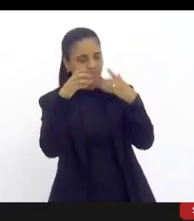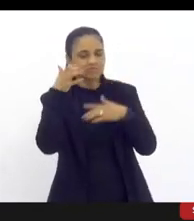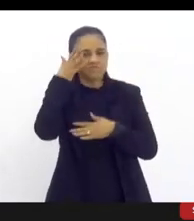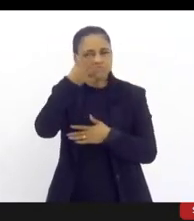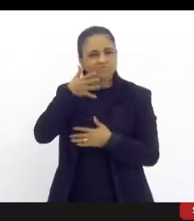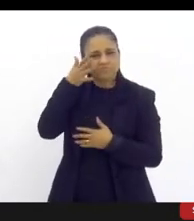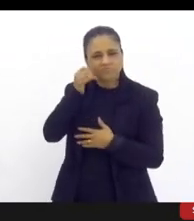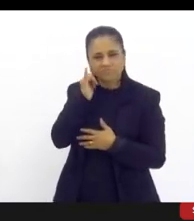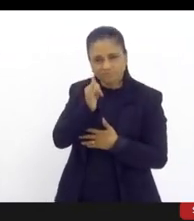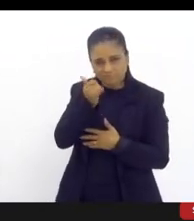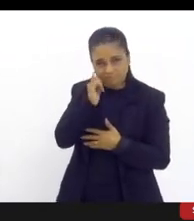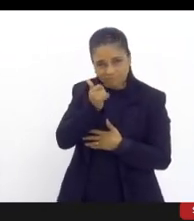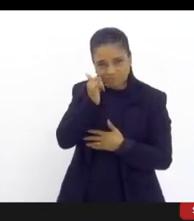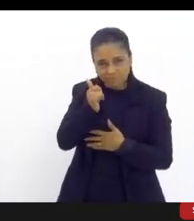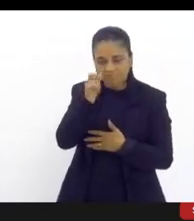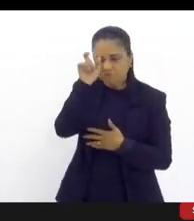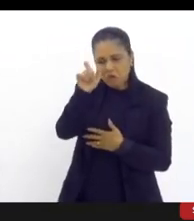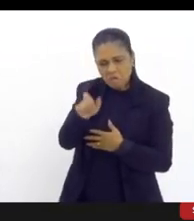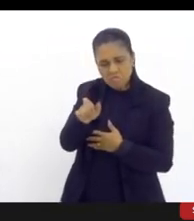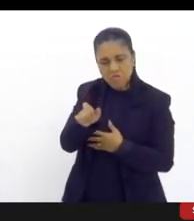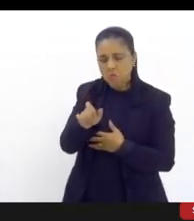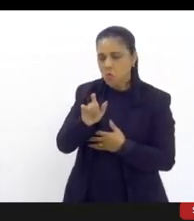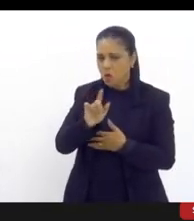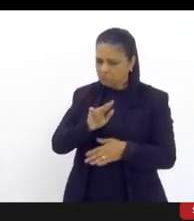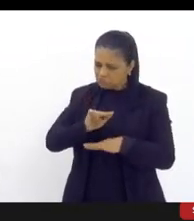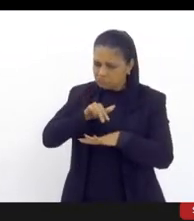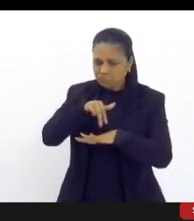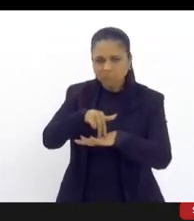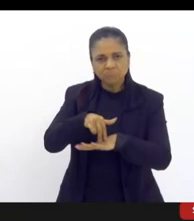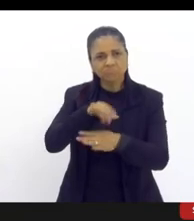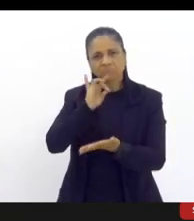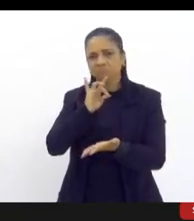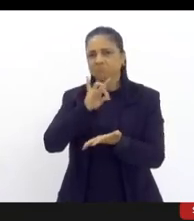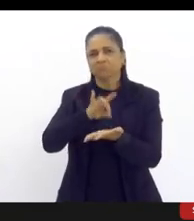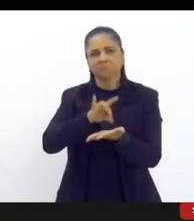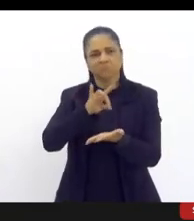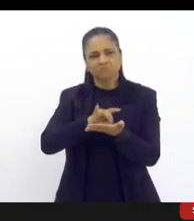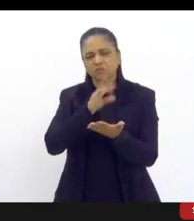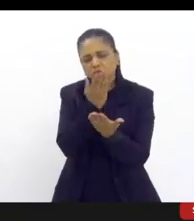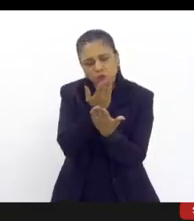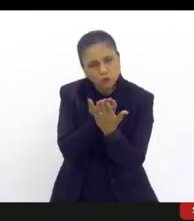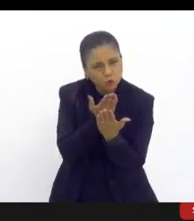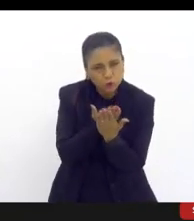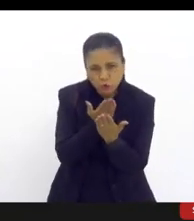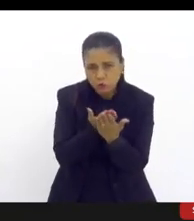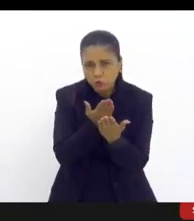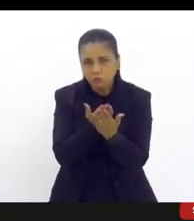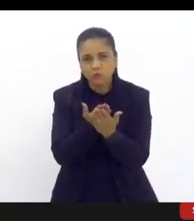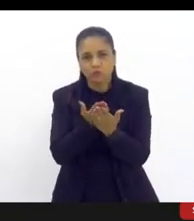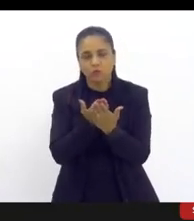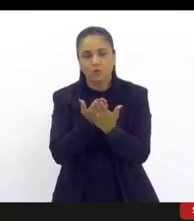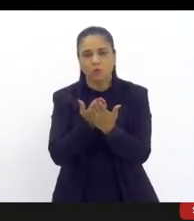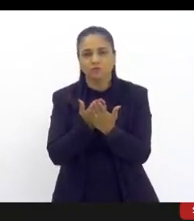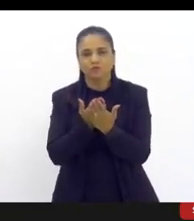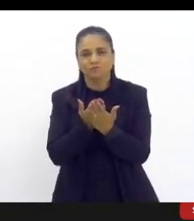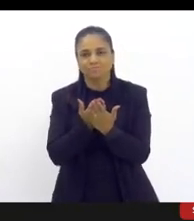O senhor é uma pessoa autêntica, muito estudiosa e